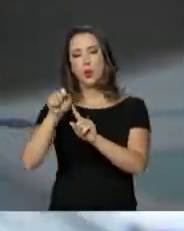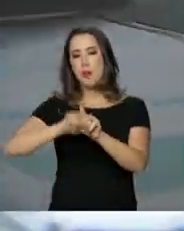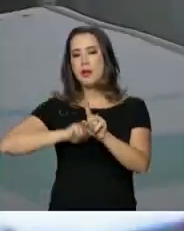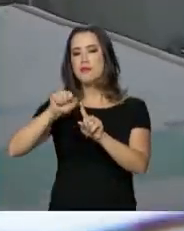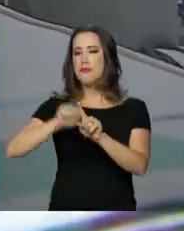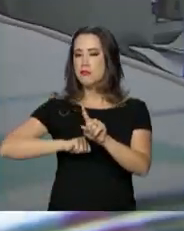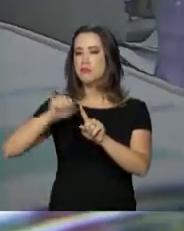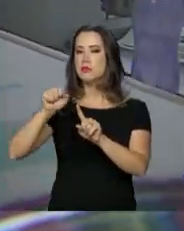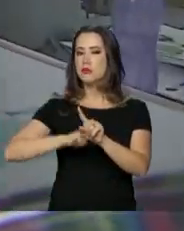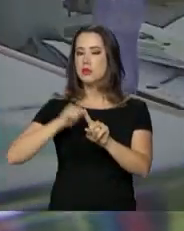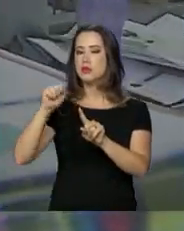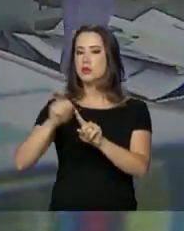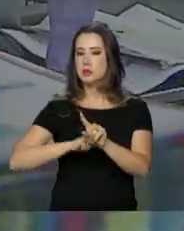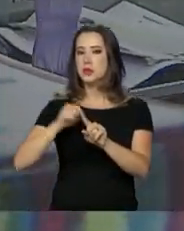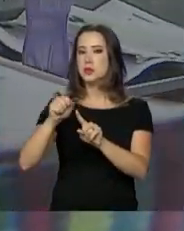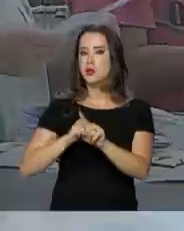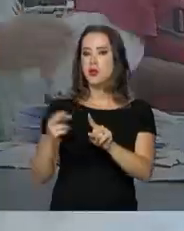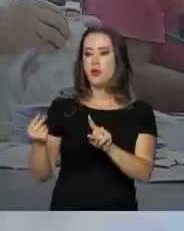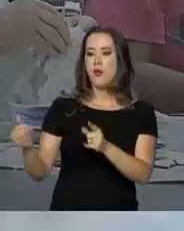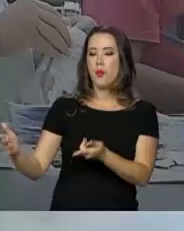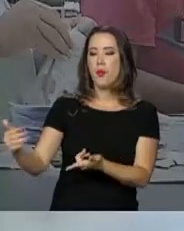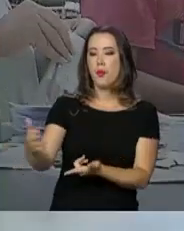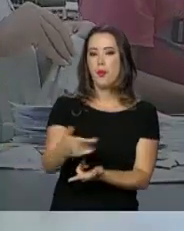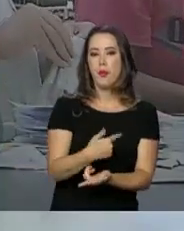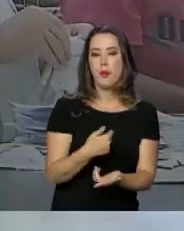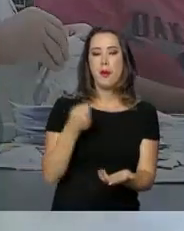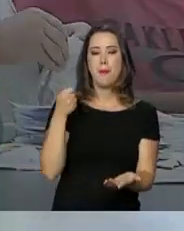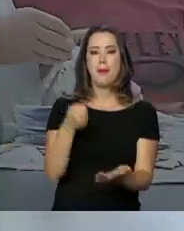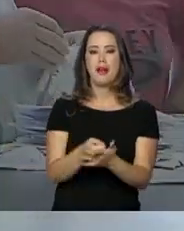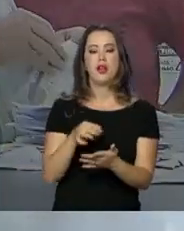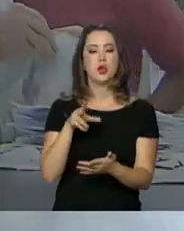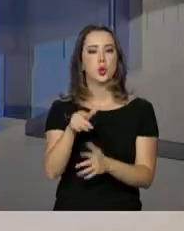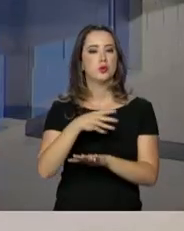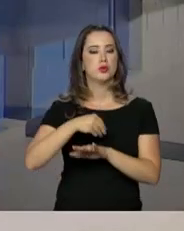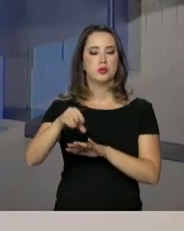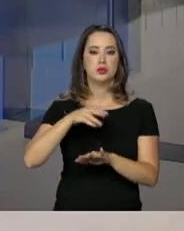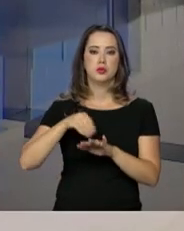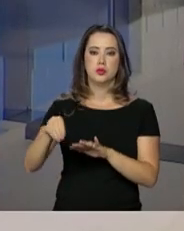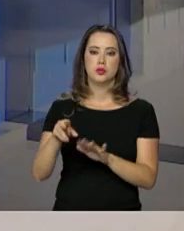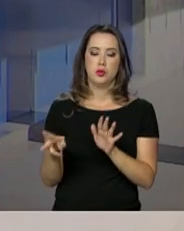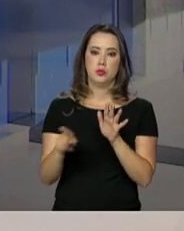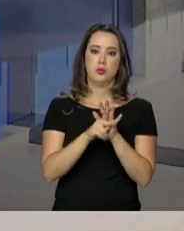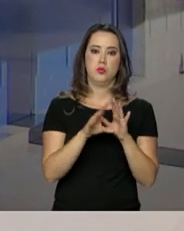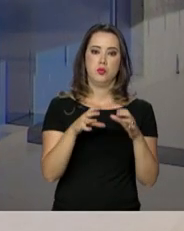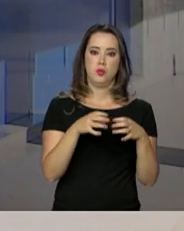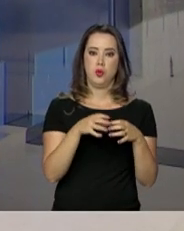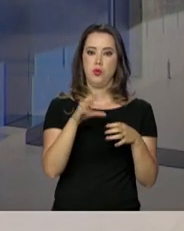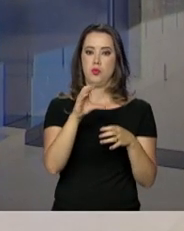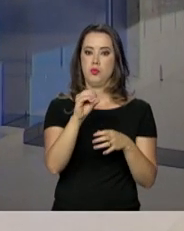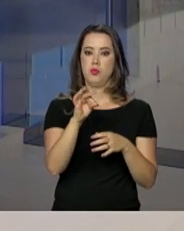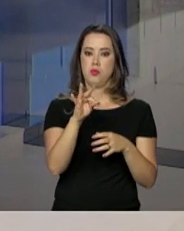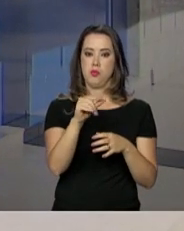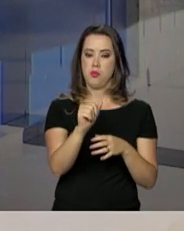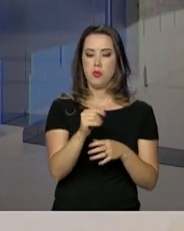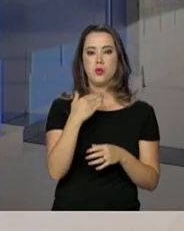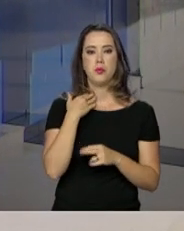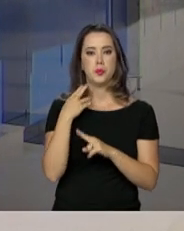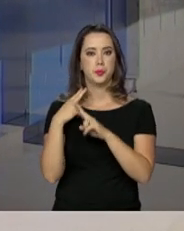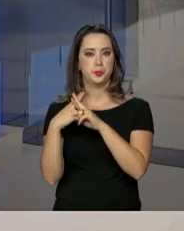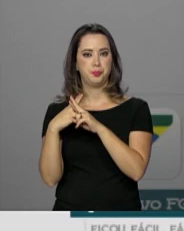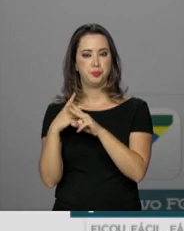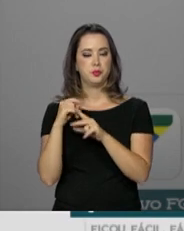trabalhadores os valores recolhidos e repassar todas as informações sobre suas contas vinculadas da caixa econômica